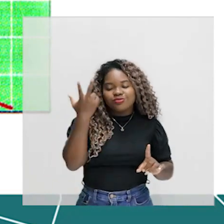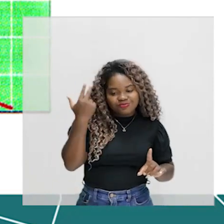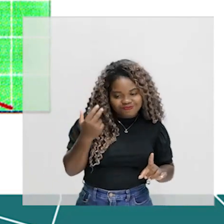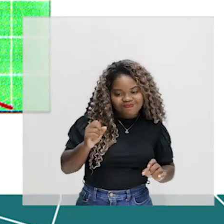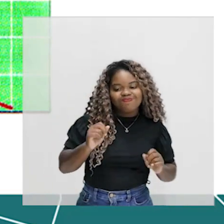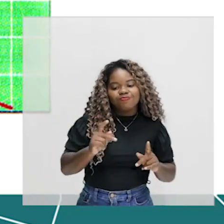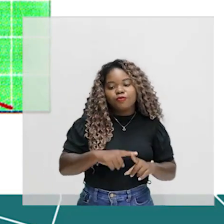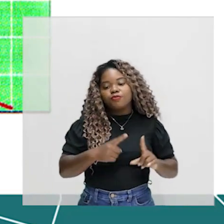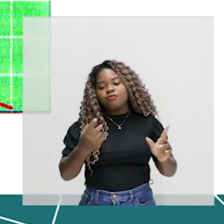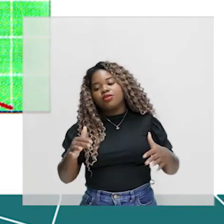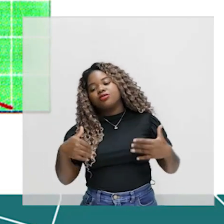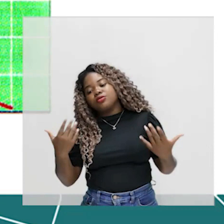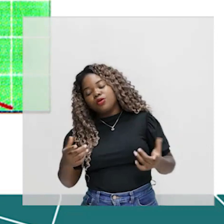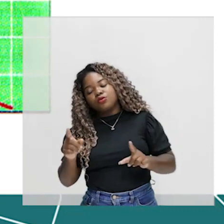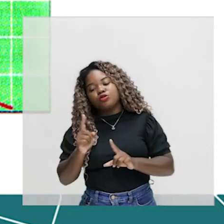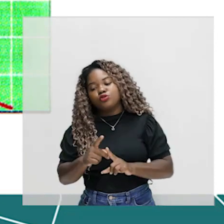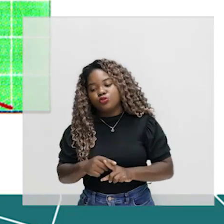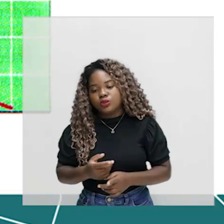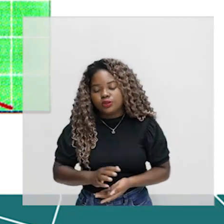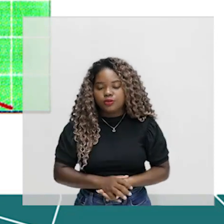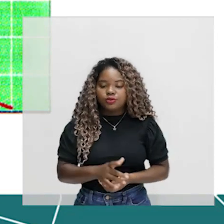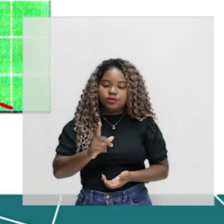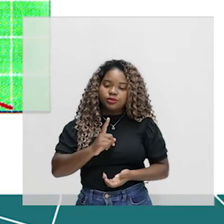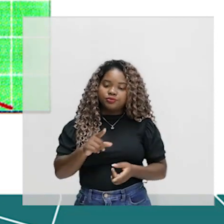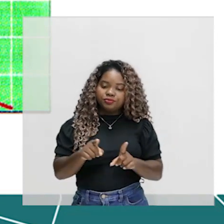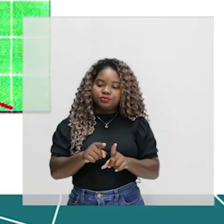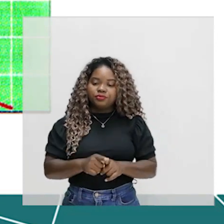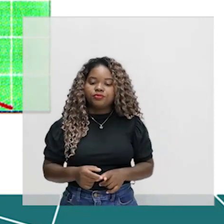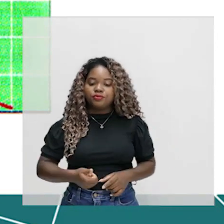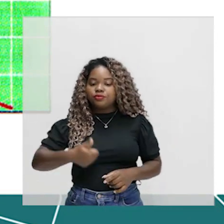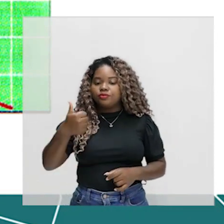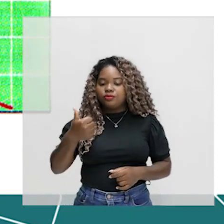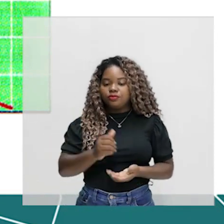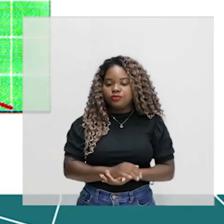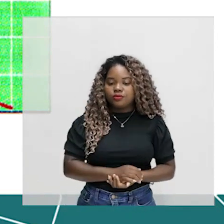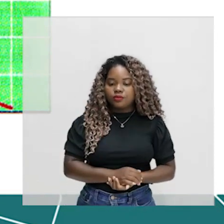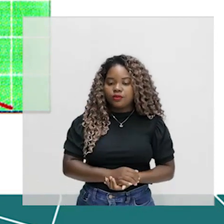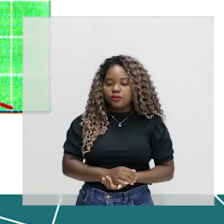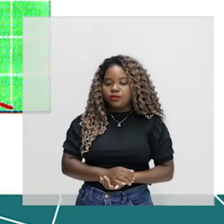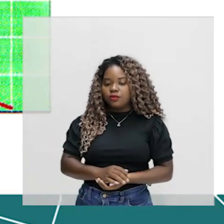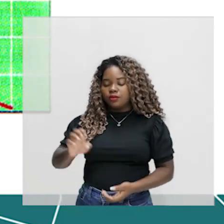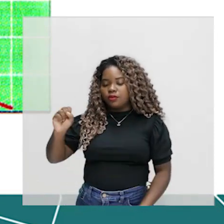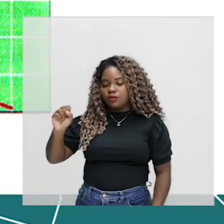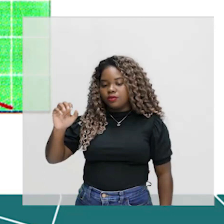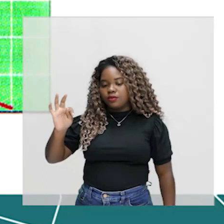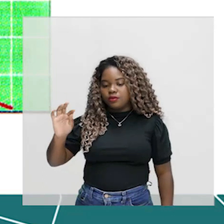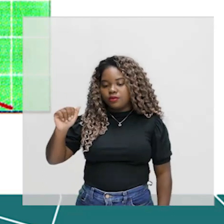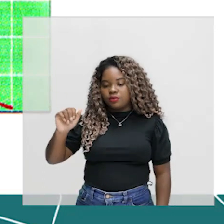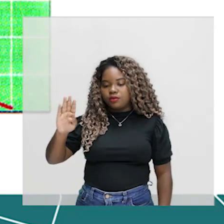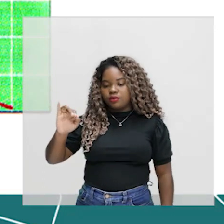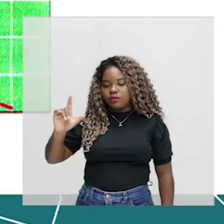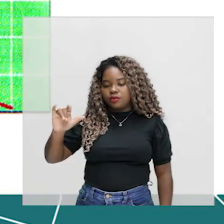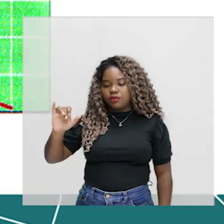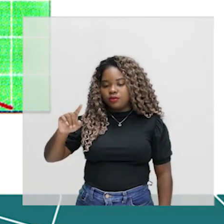a pouco mas quais são os tipos de seleção natural que existem a primeira seleção é a seleção estabilizadora